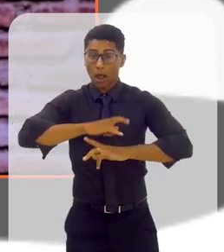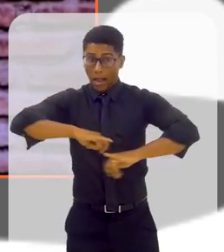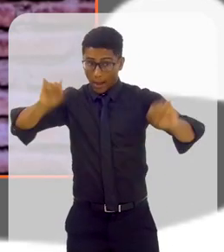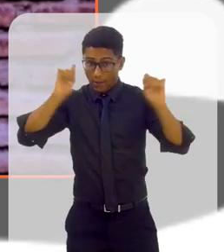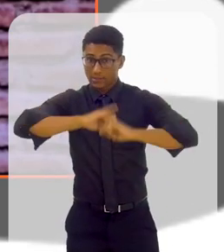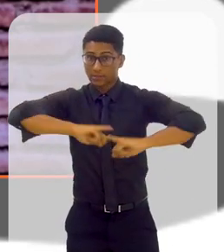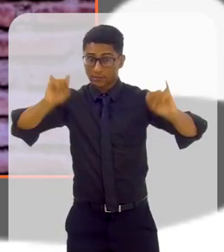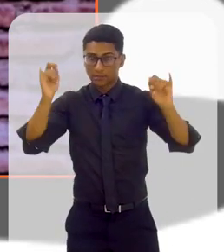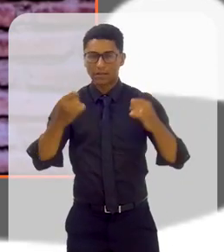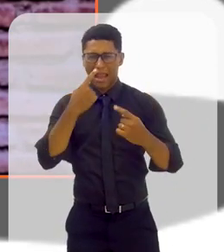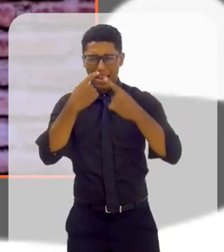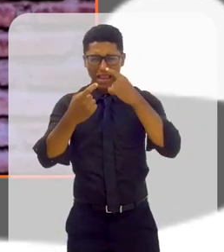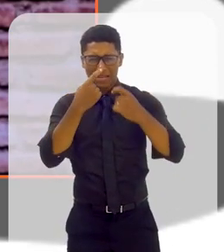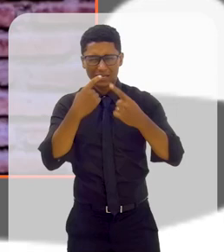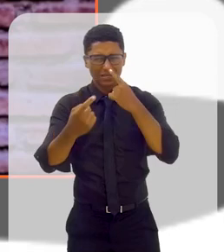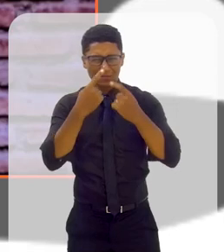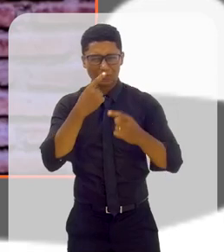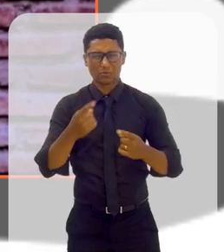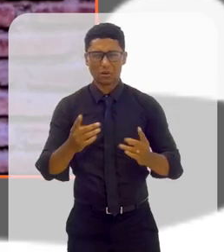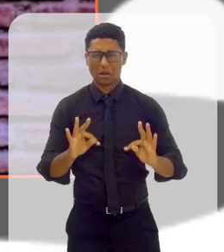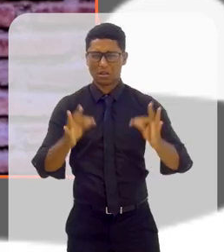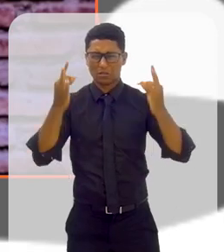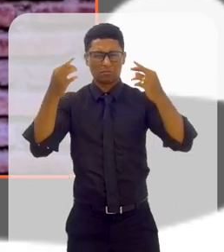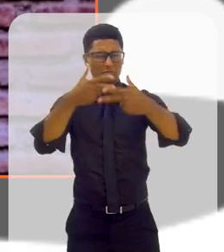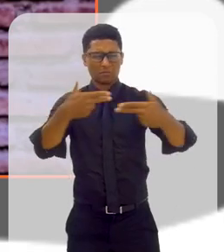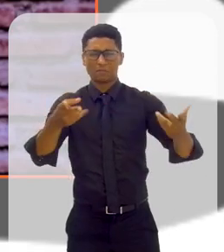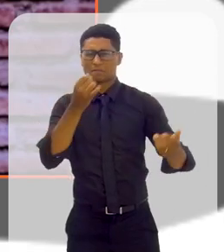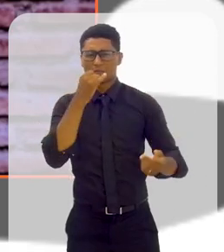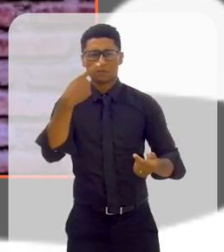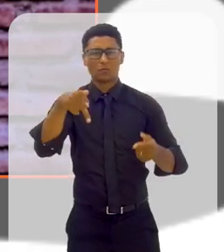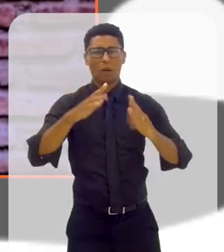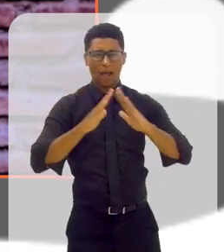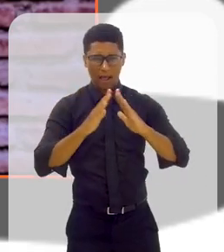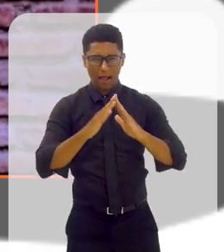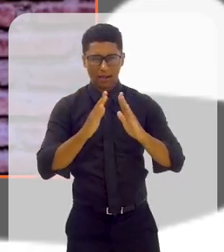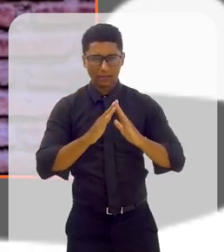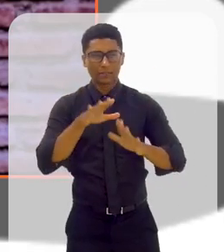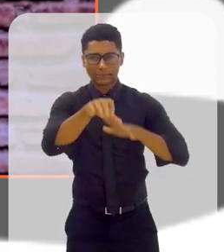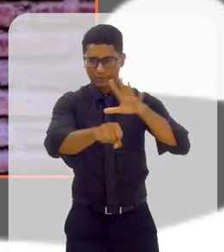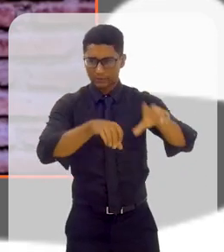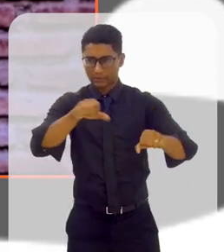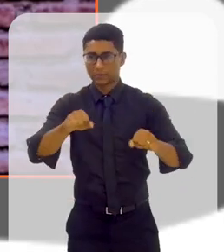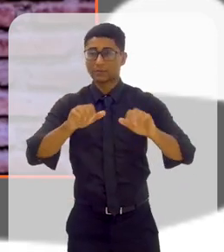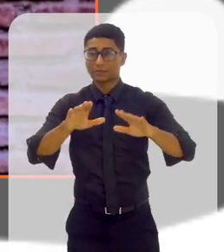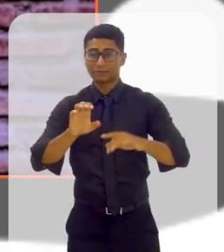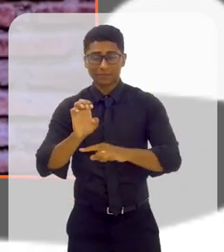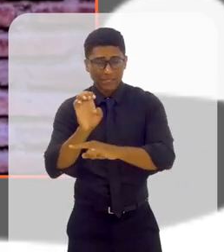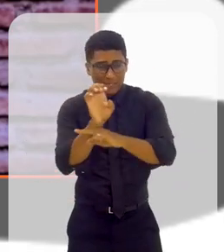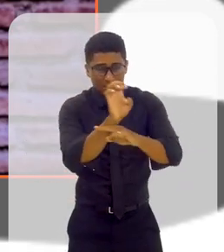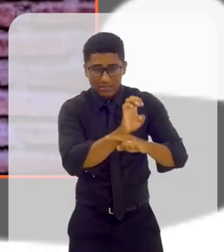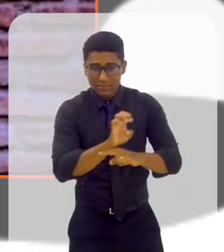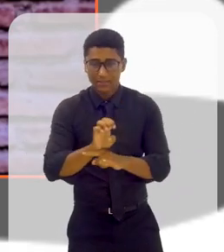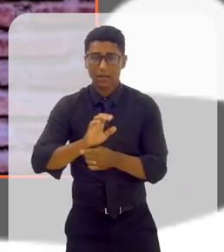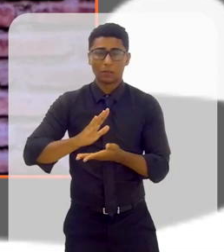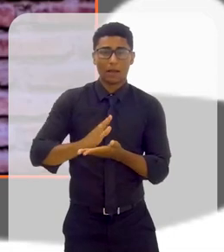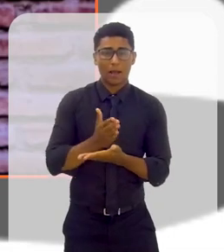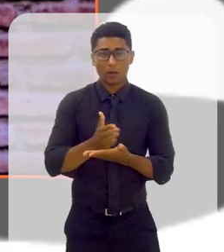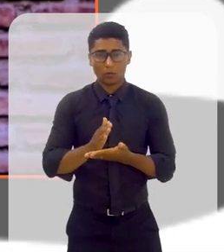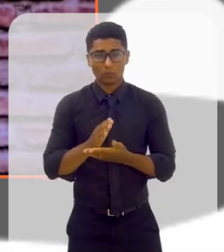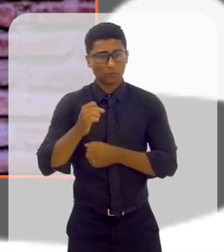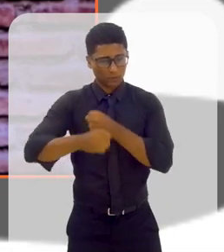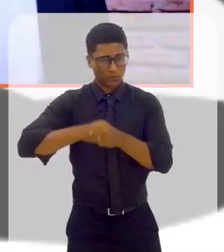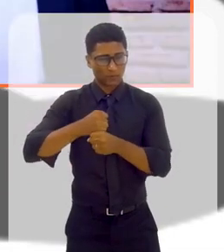eletrônico de todos os portes, por exemplo, na sua casa, mas com algumas limitações de estado nesse momento, com bastante